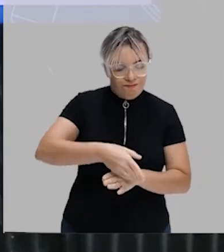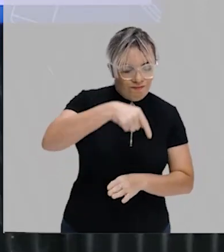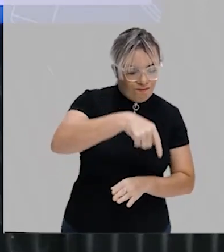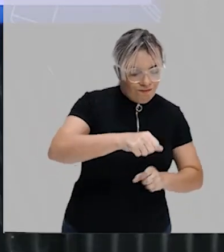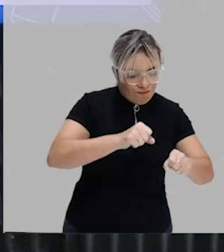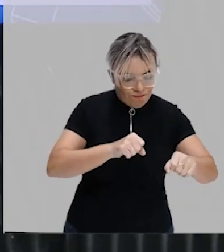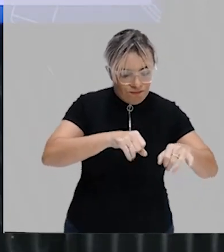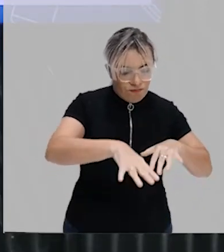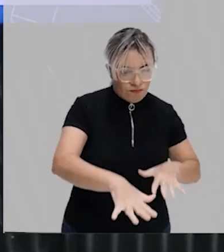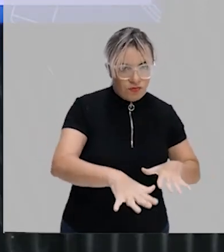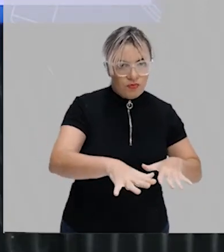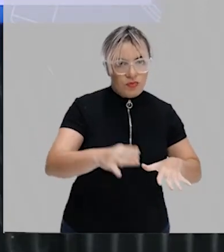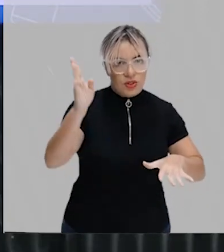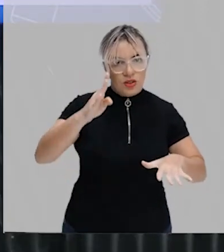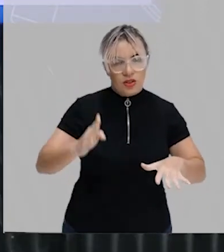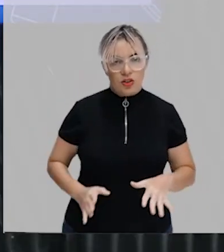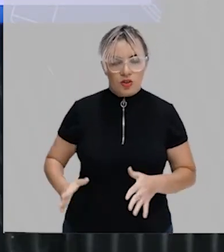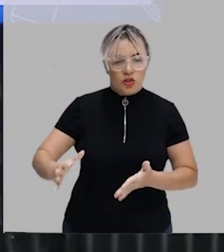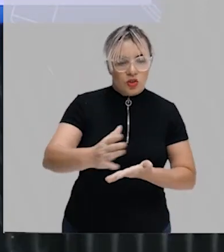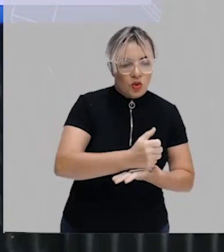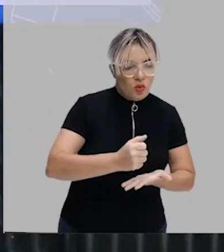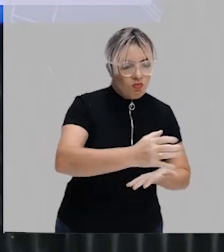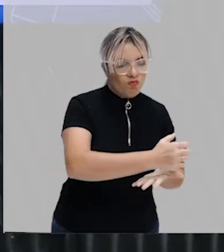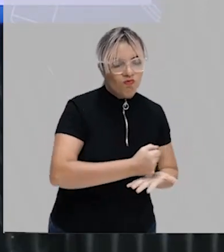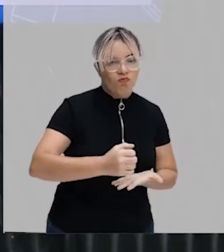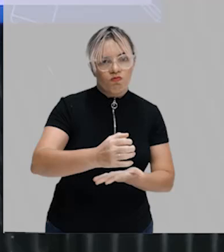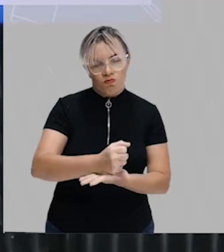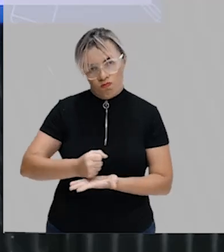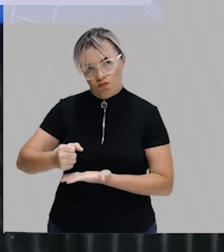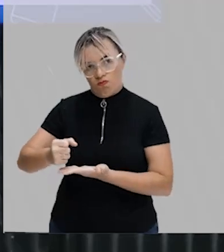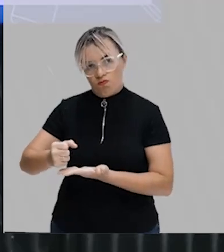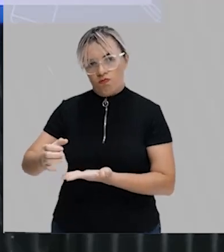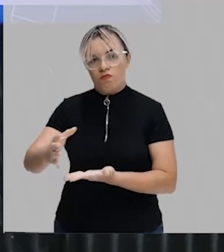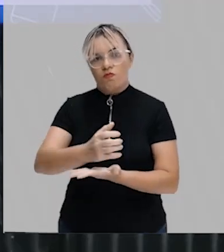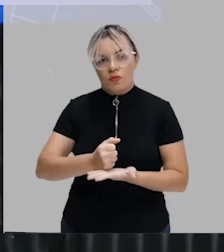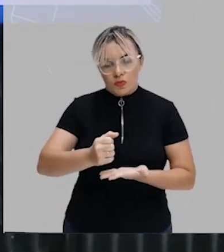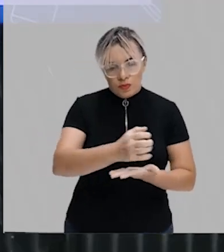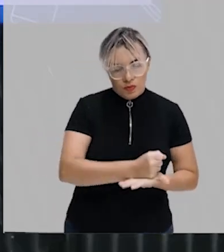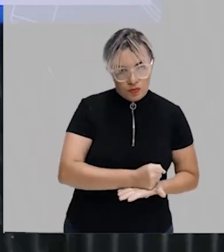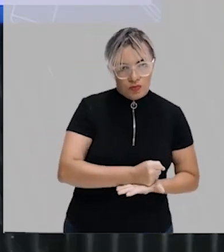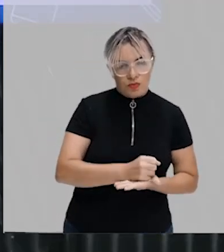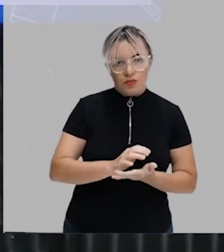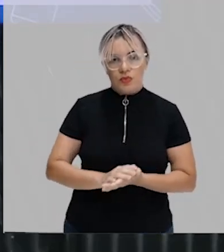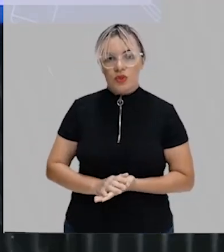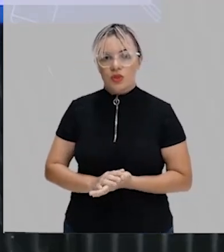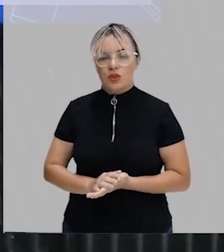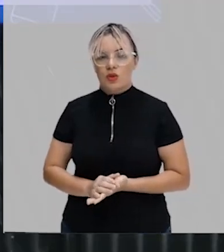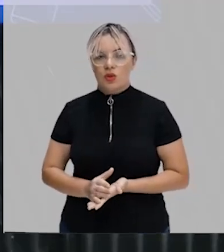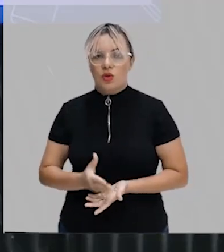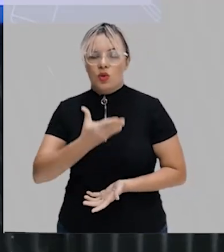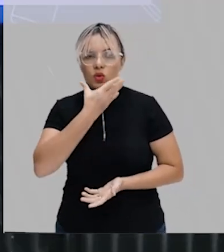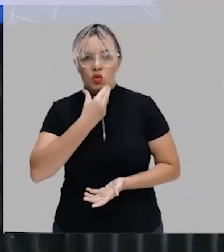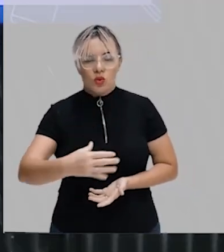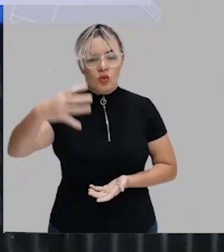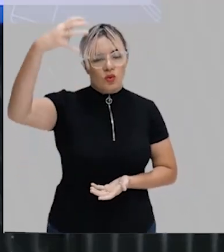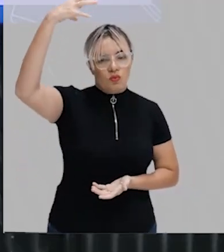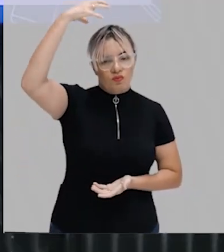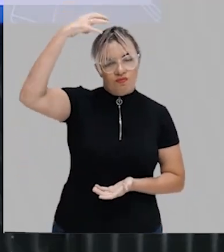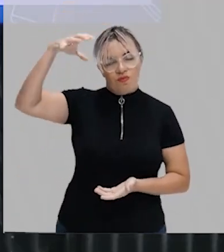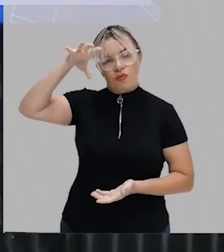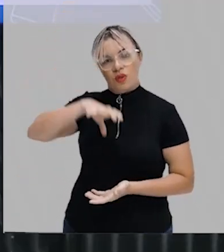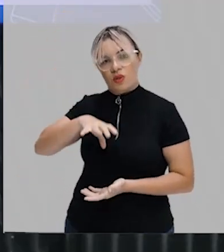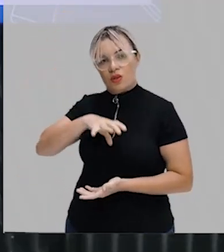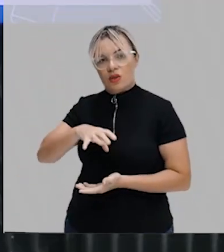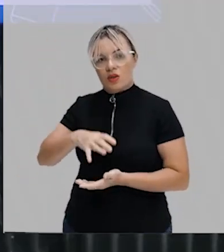por um processo de conquista. Um processo de conquista, onde a coroa portuguesa enviou